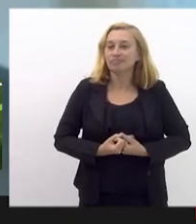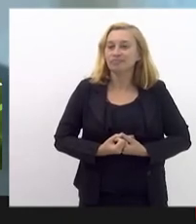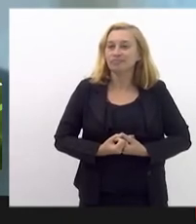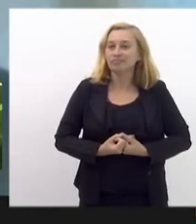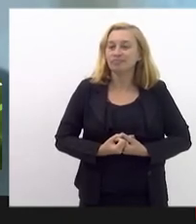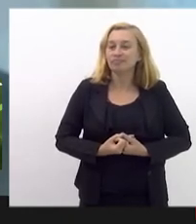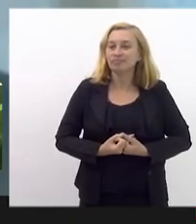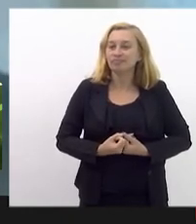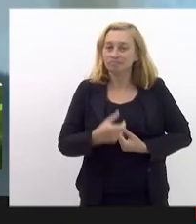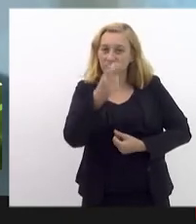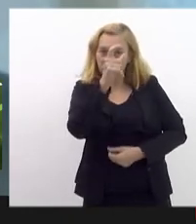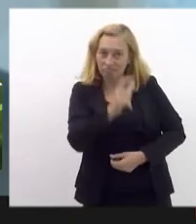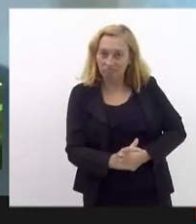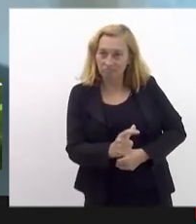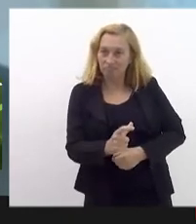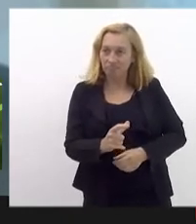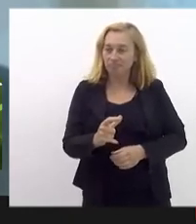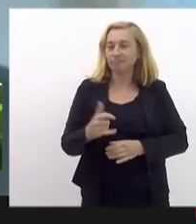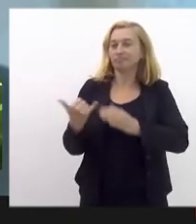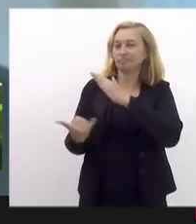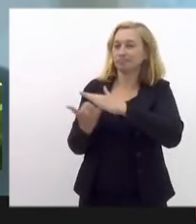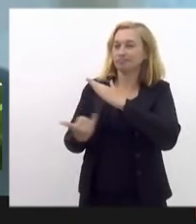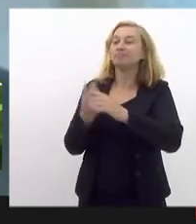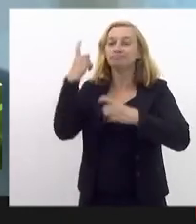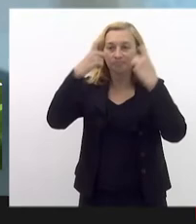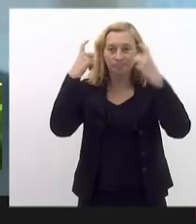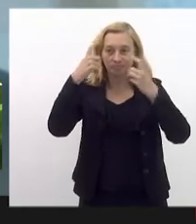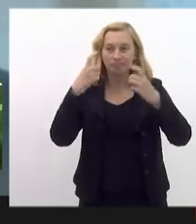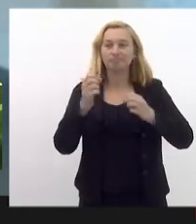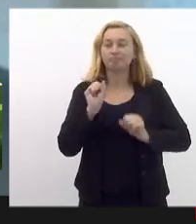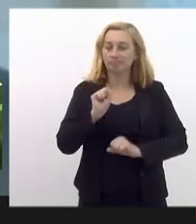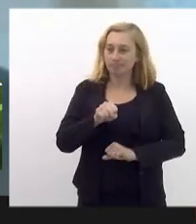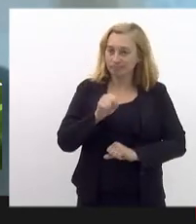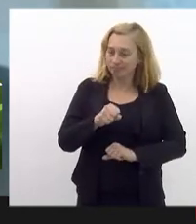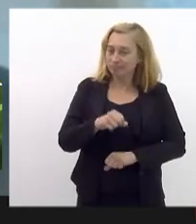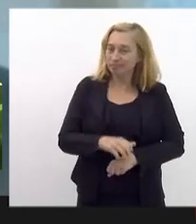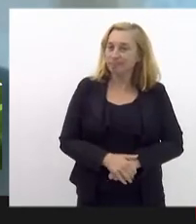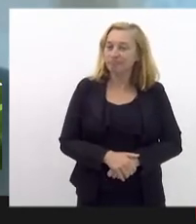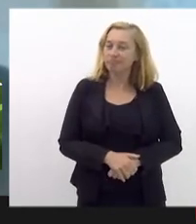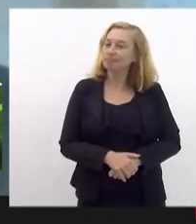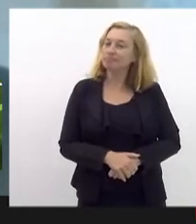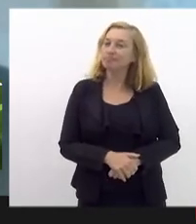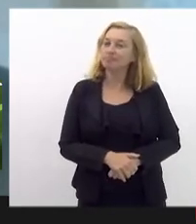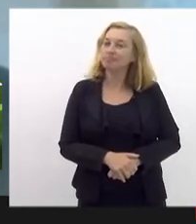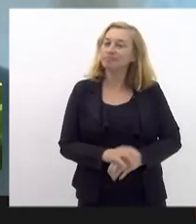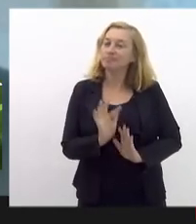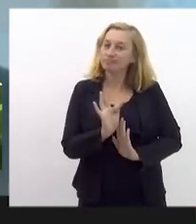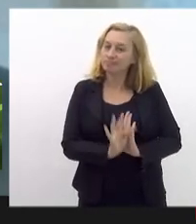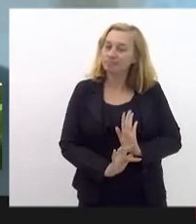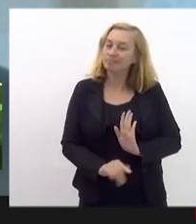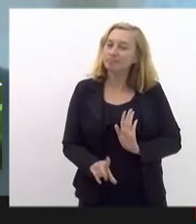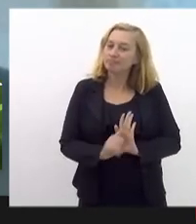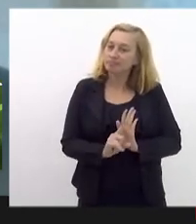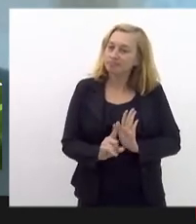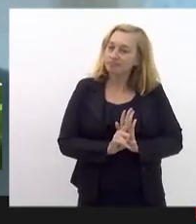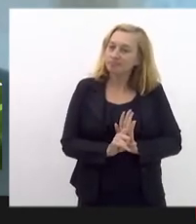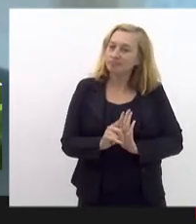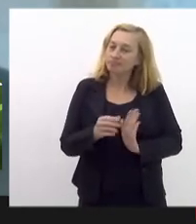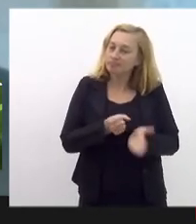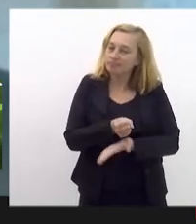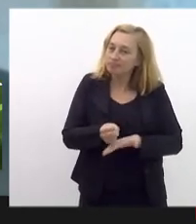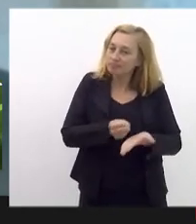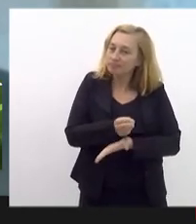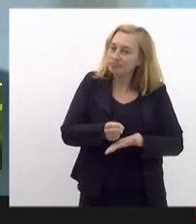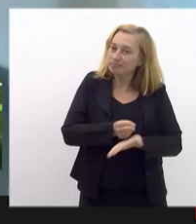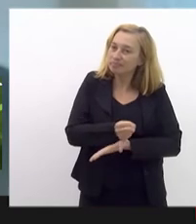perfil institucional. E nos preocupa isso bastante, porque no teor, no texto da lei, fala-se